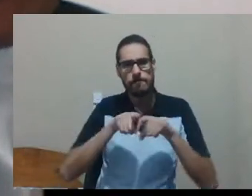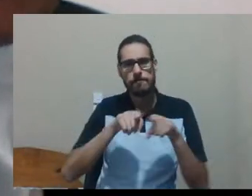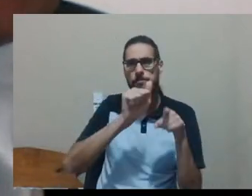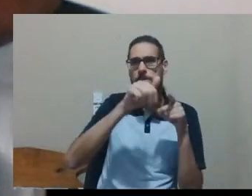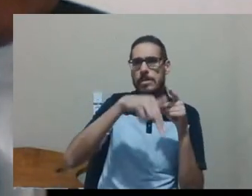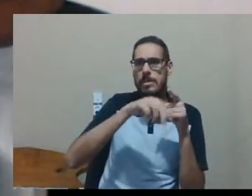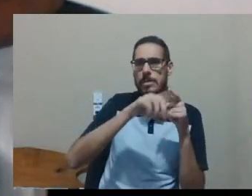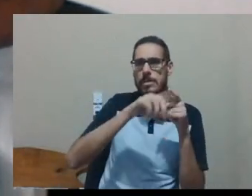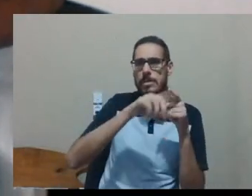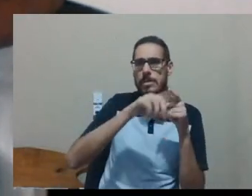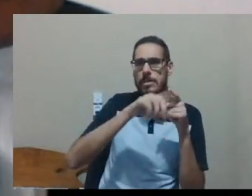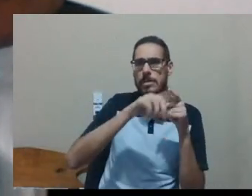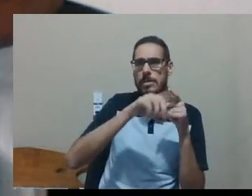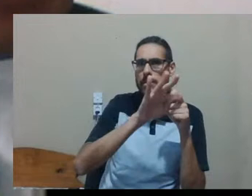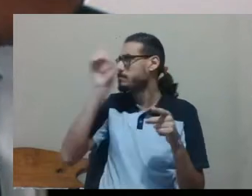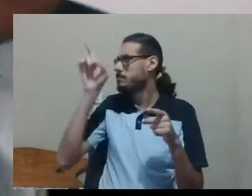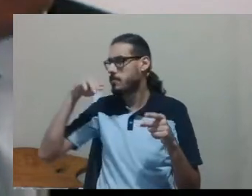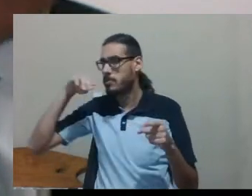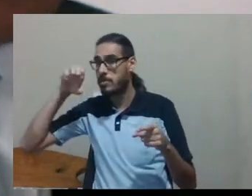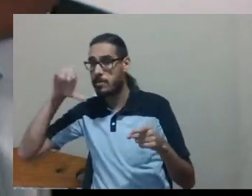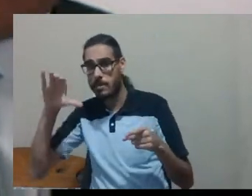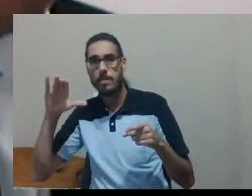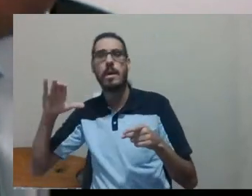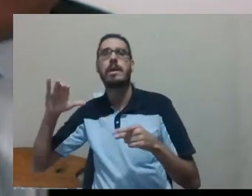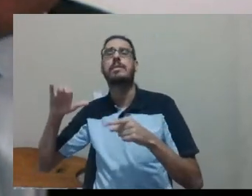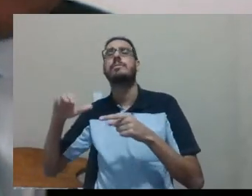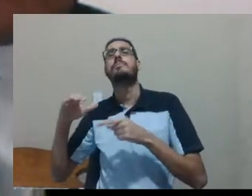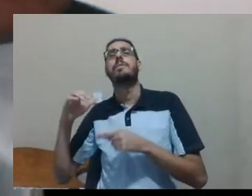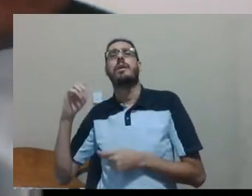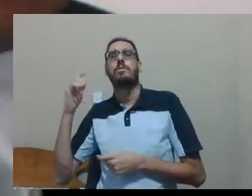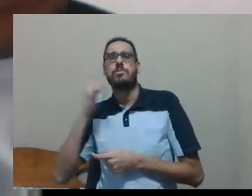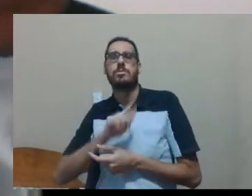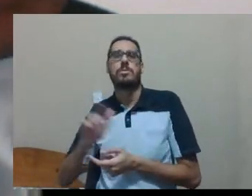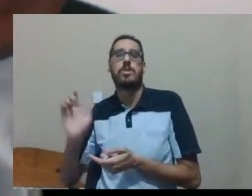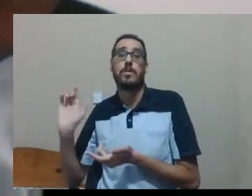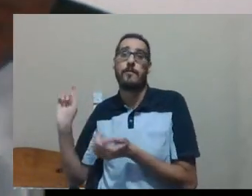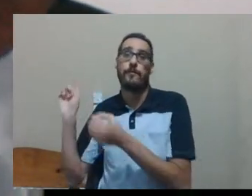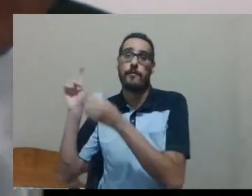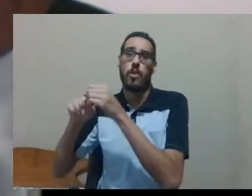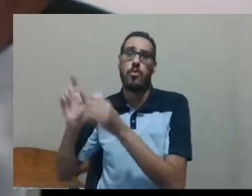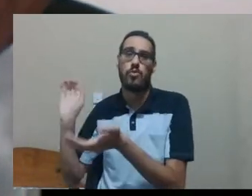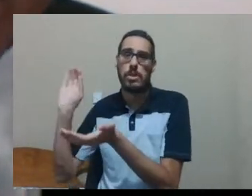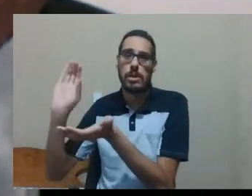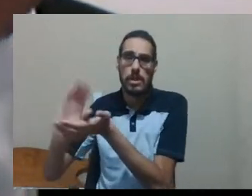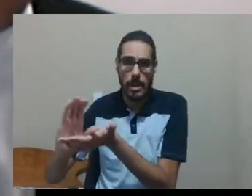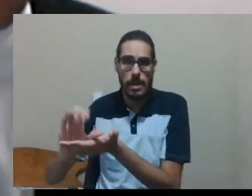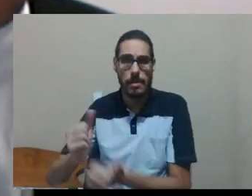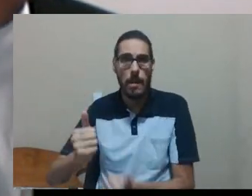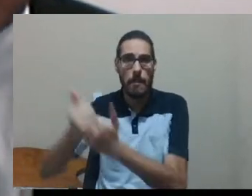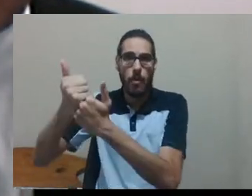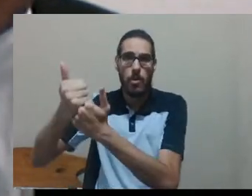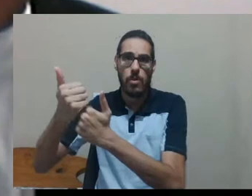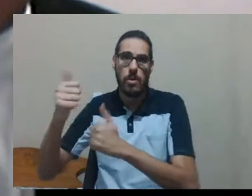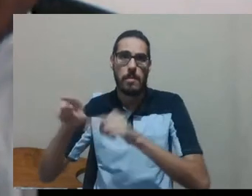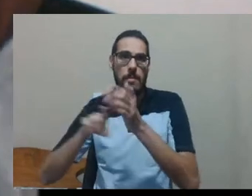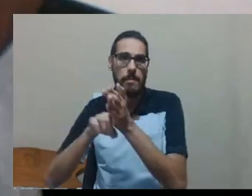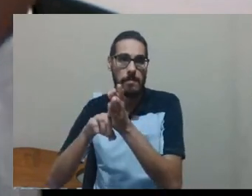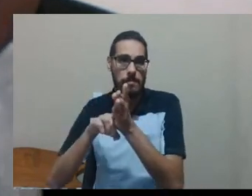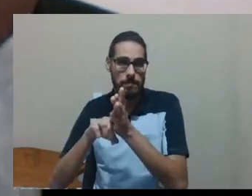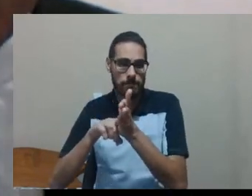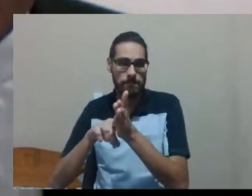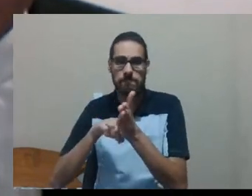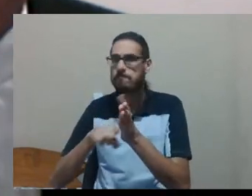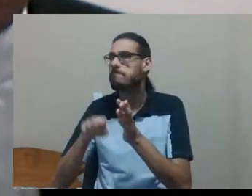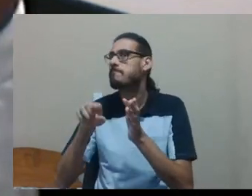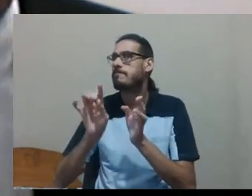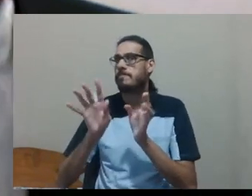MEC, para e aumento das verbas para apoio à pesquisa. É apenas isto mesmo a